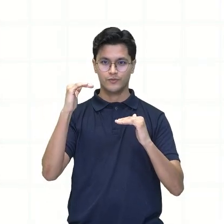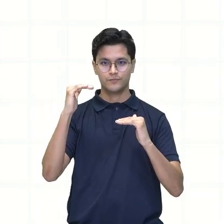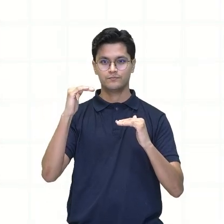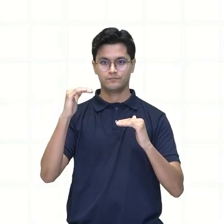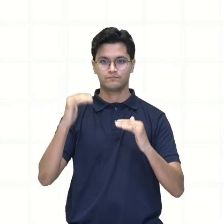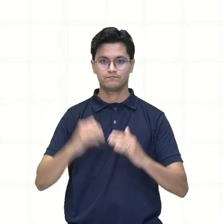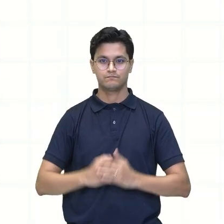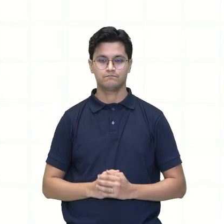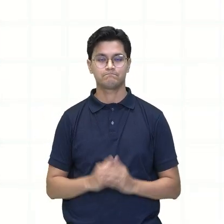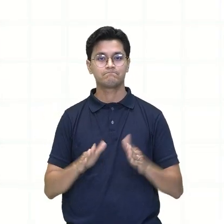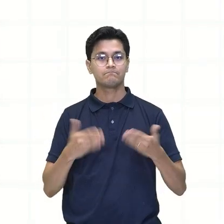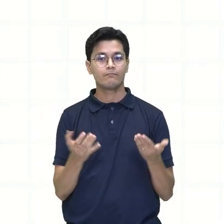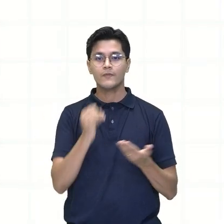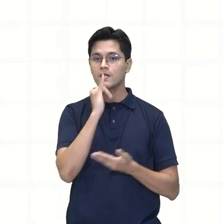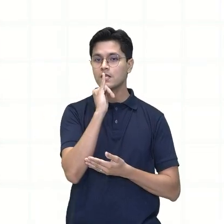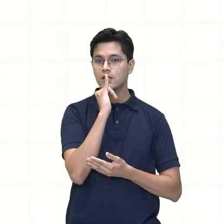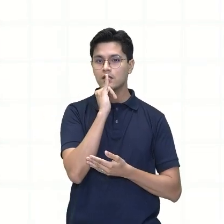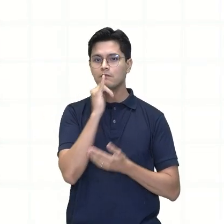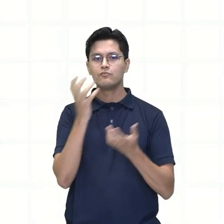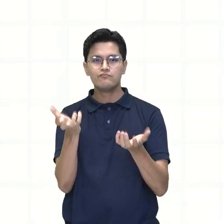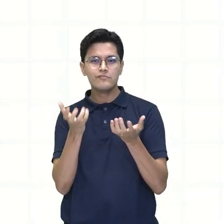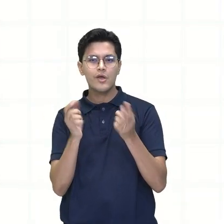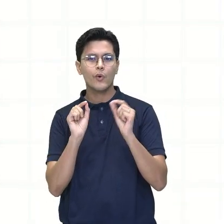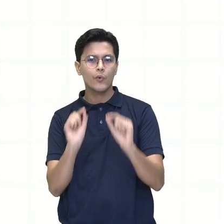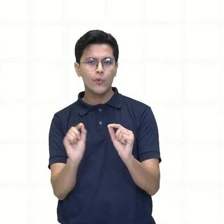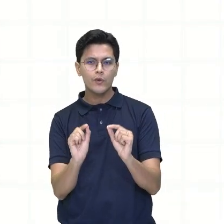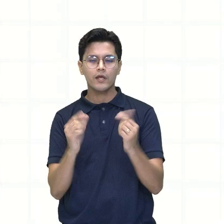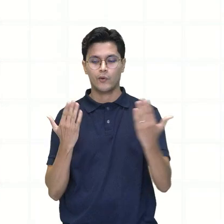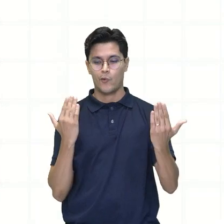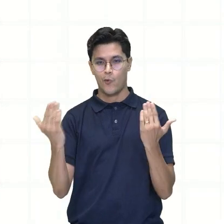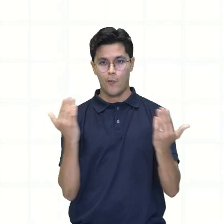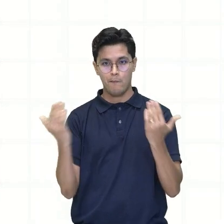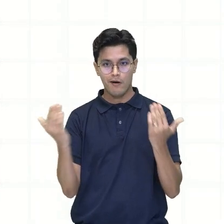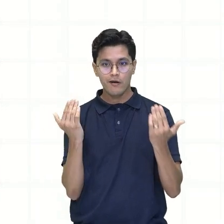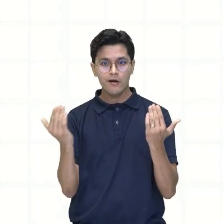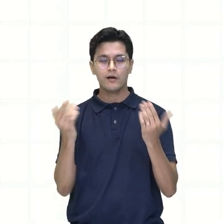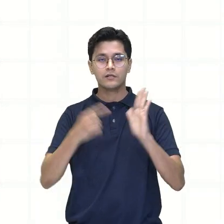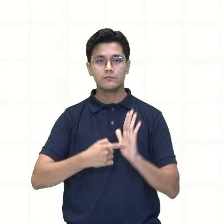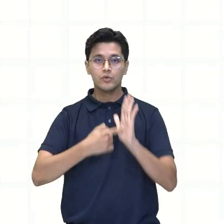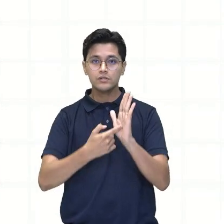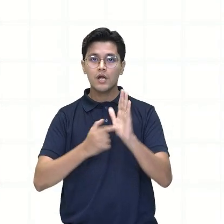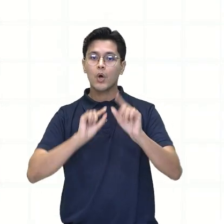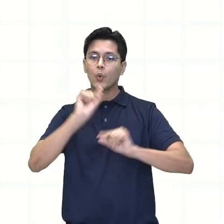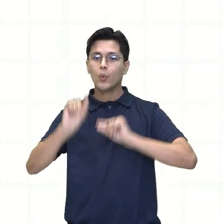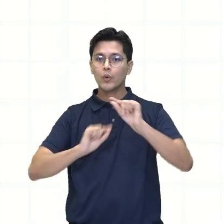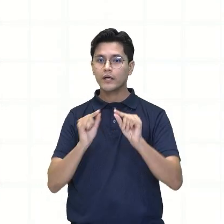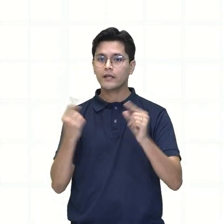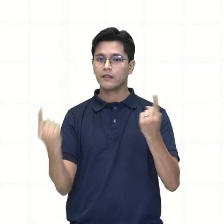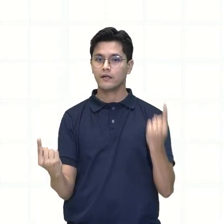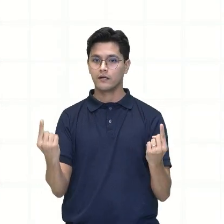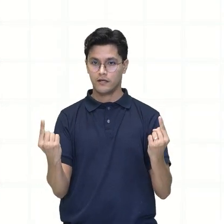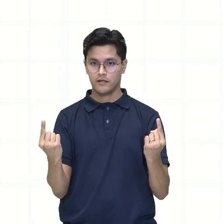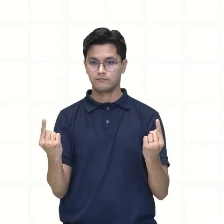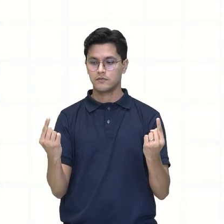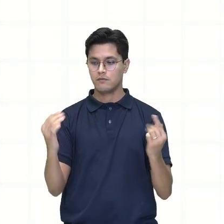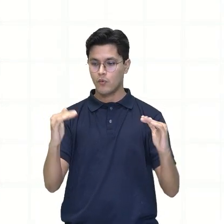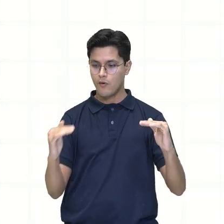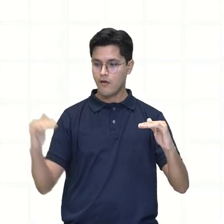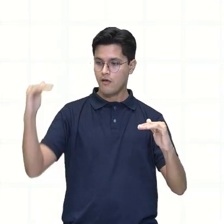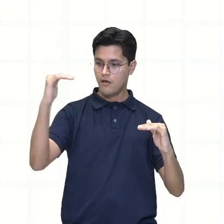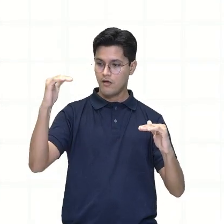superioridade. Quando eu quero fazer uma comparação e mostrar, né, que tá o